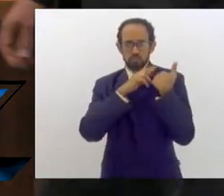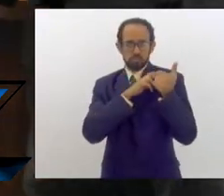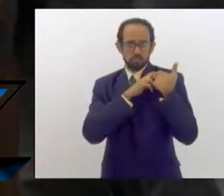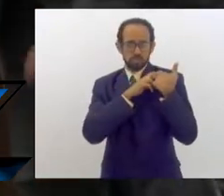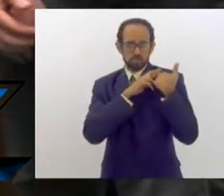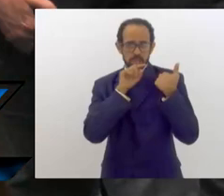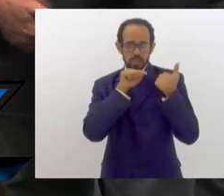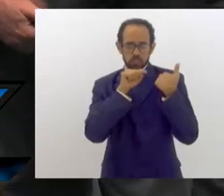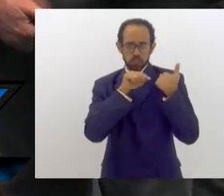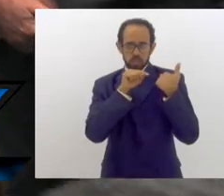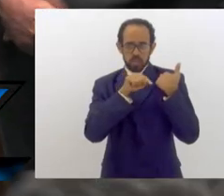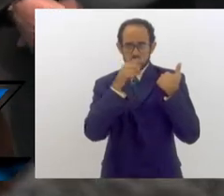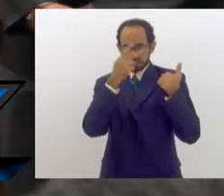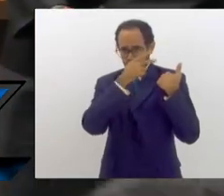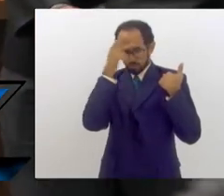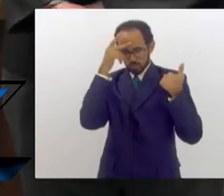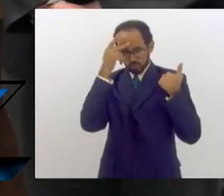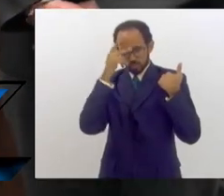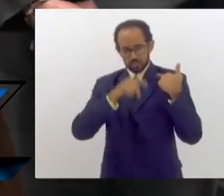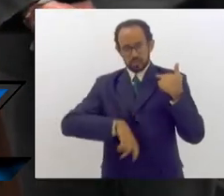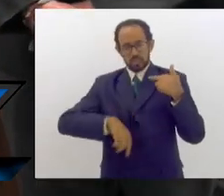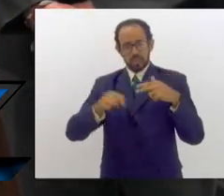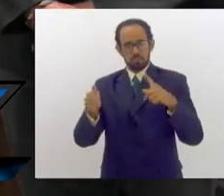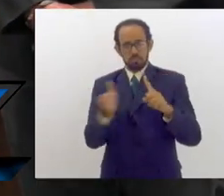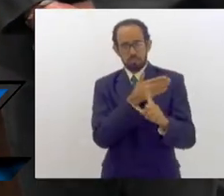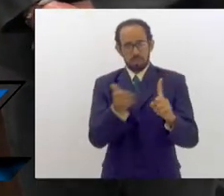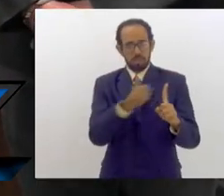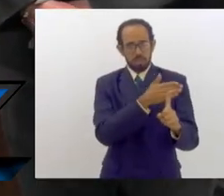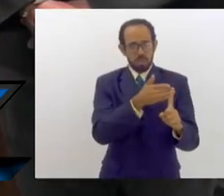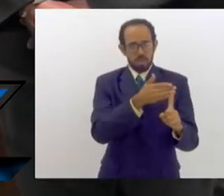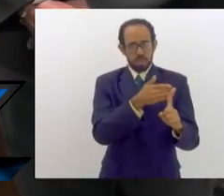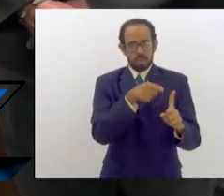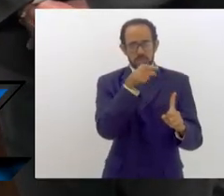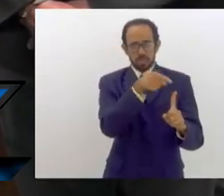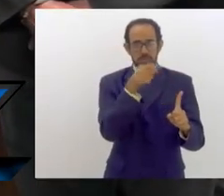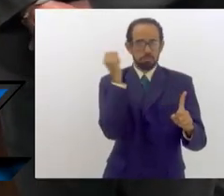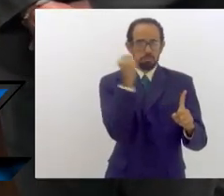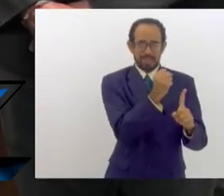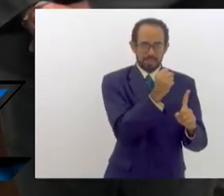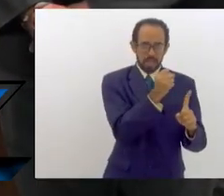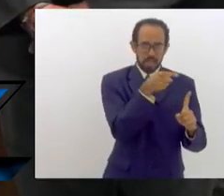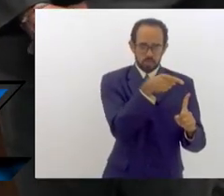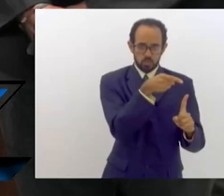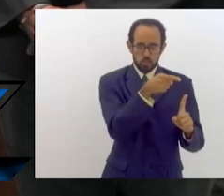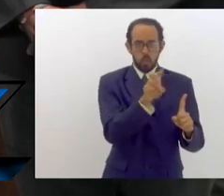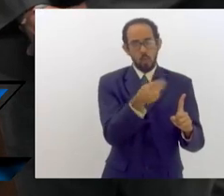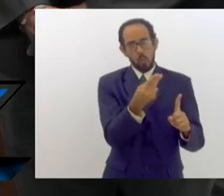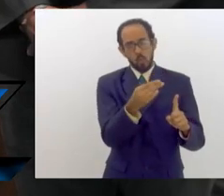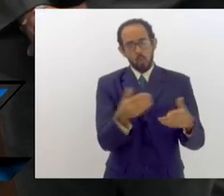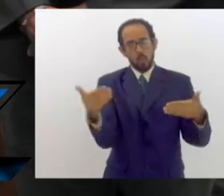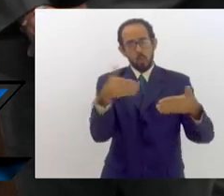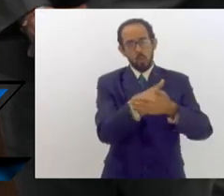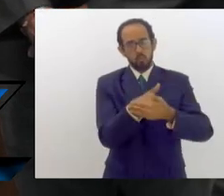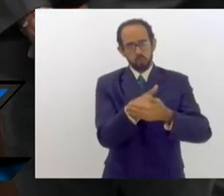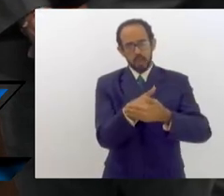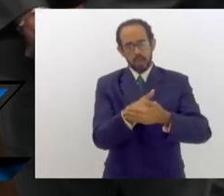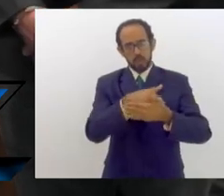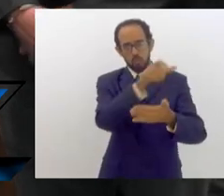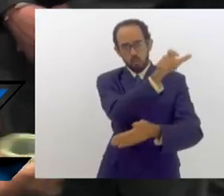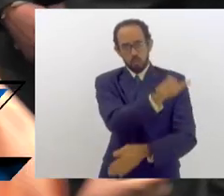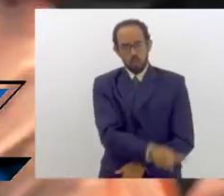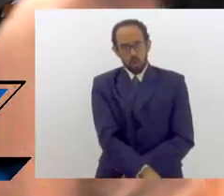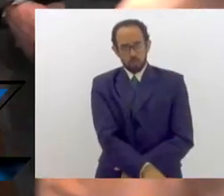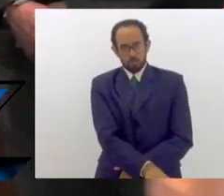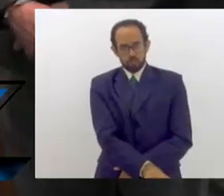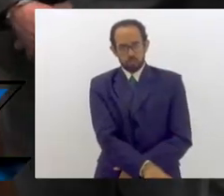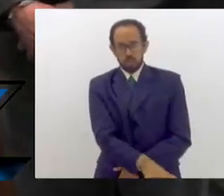é aqueles que torturaram aqueles que mataram aqueles que ocultaram corpos até hoje